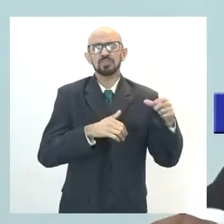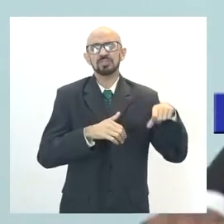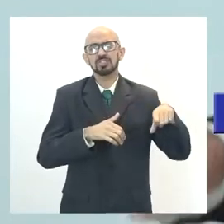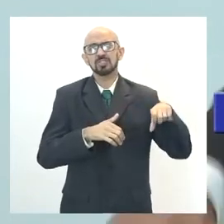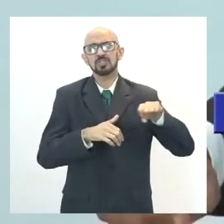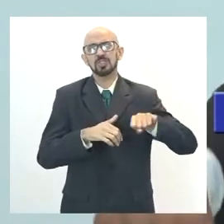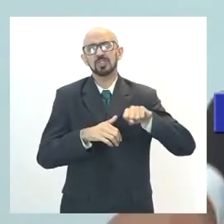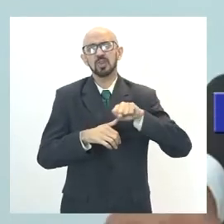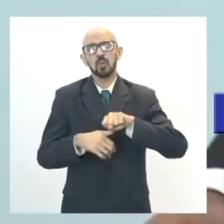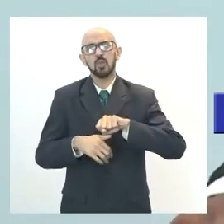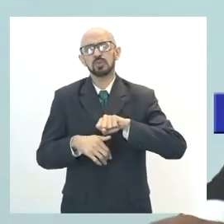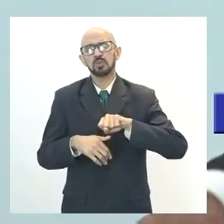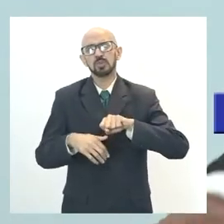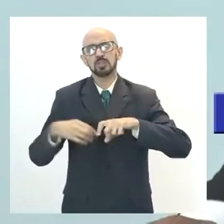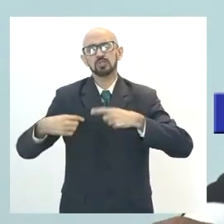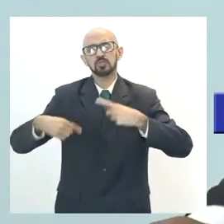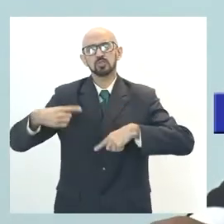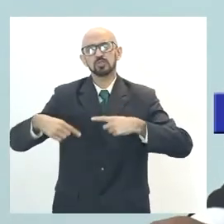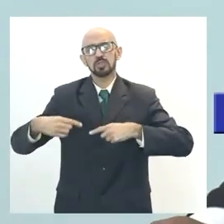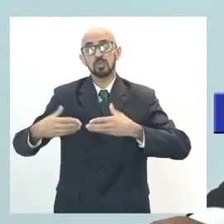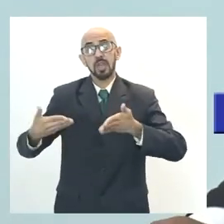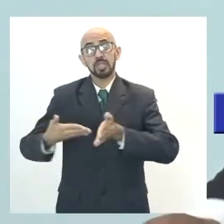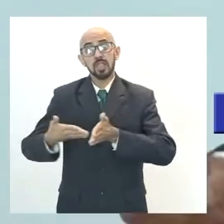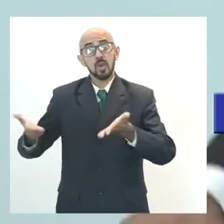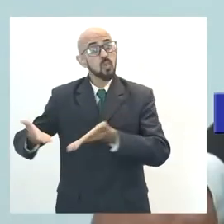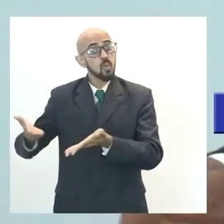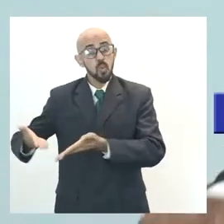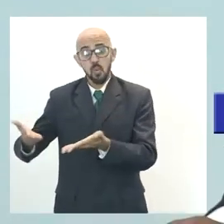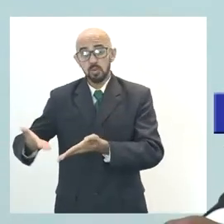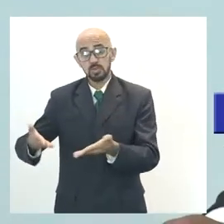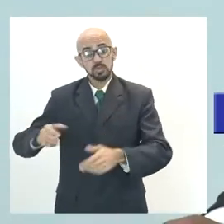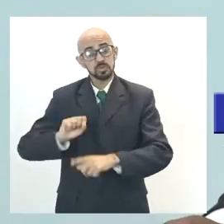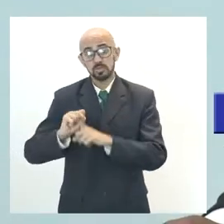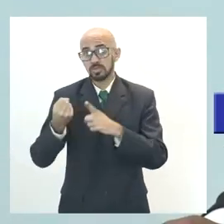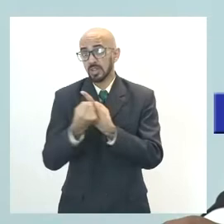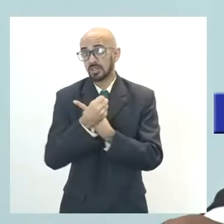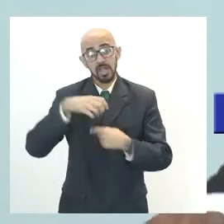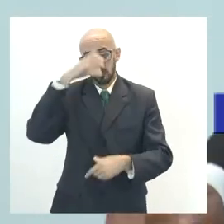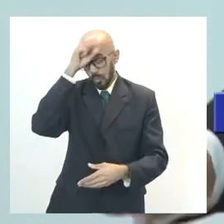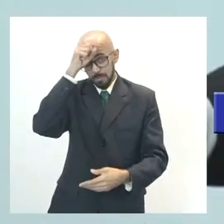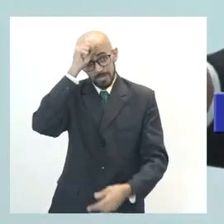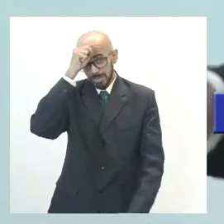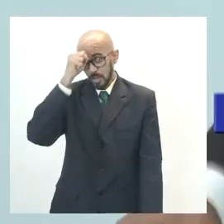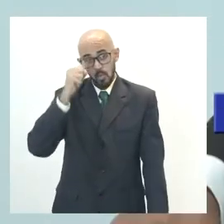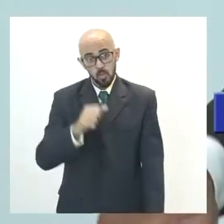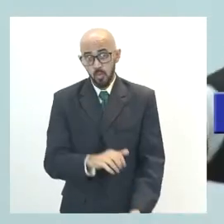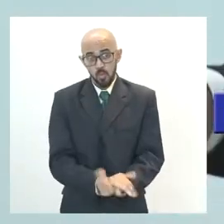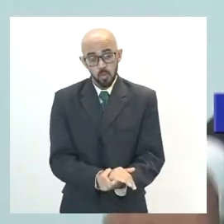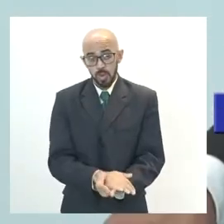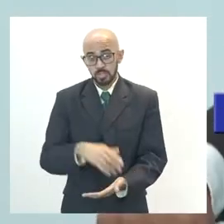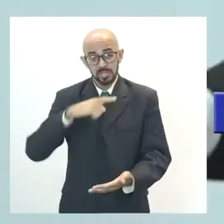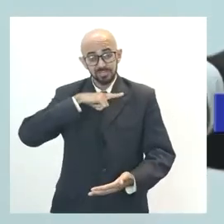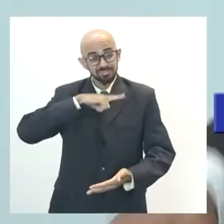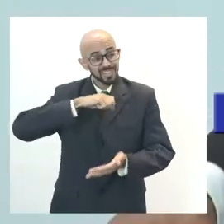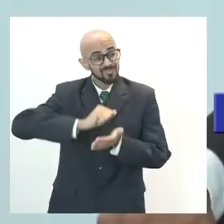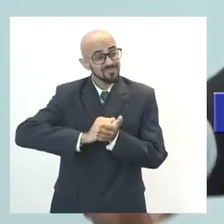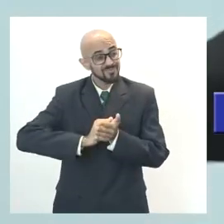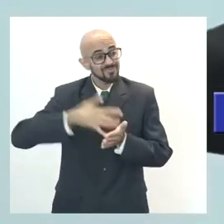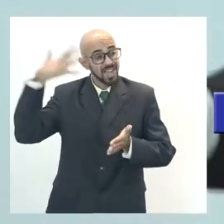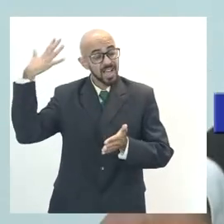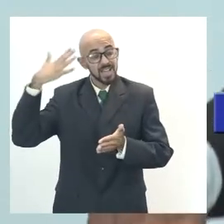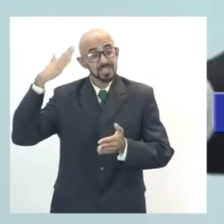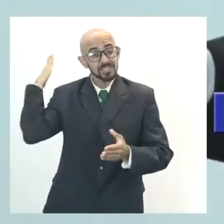e Essa sociedade ainda não aprendeu infelizmente tem uns diversas ações